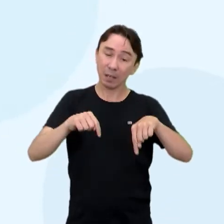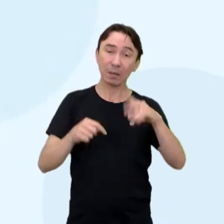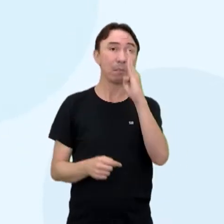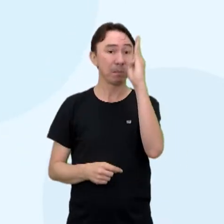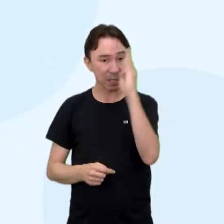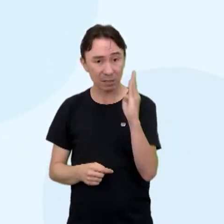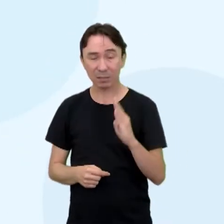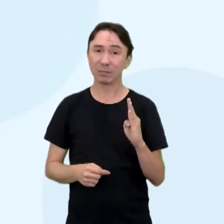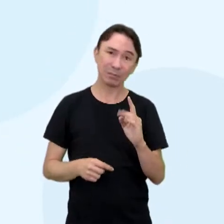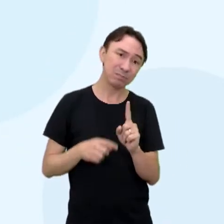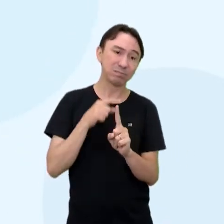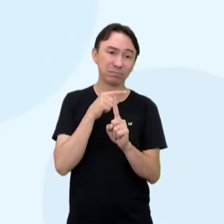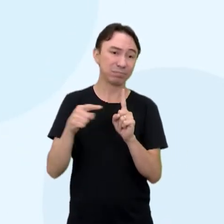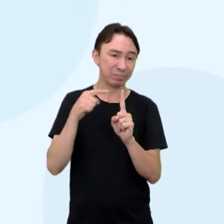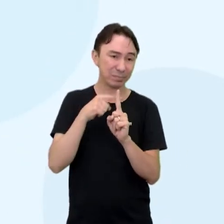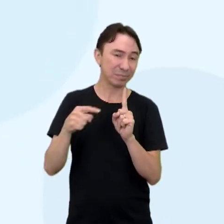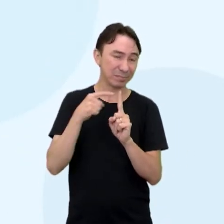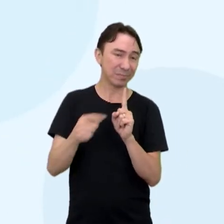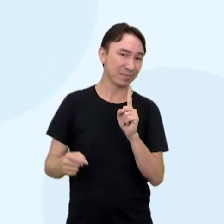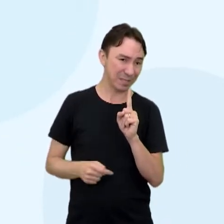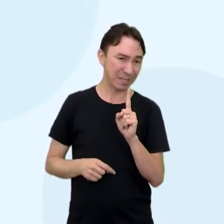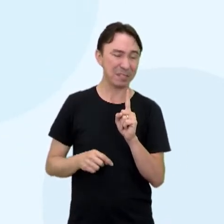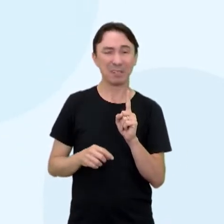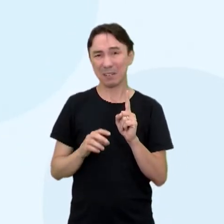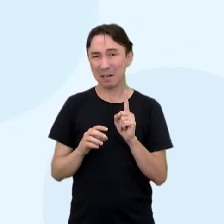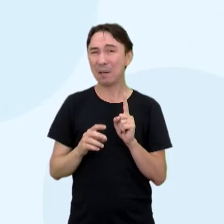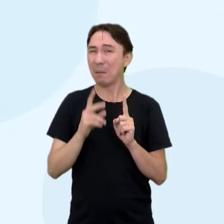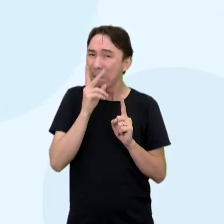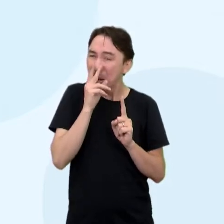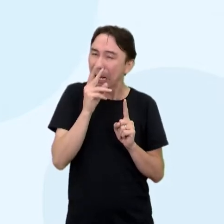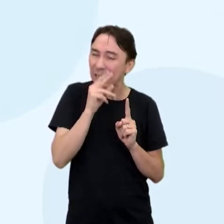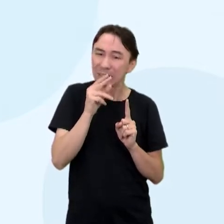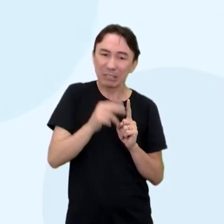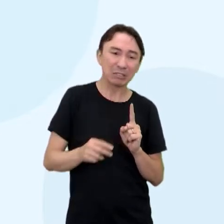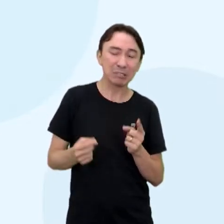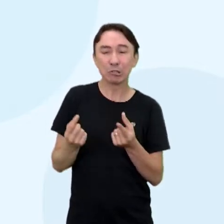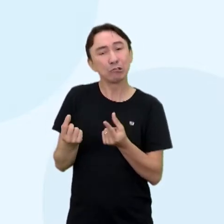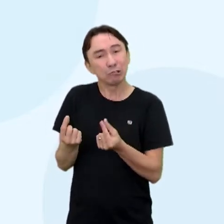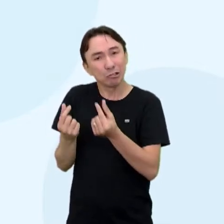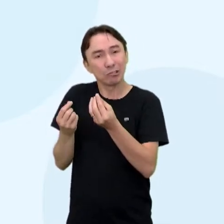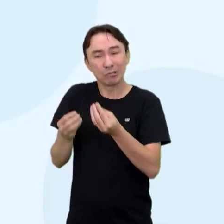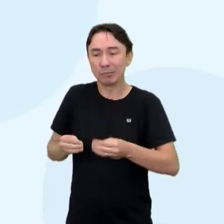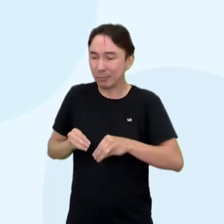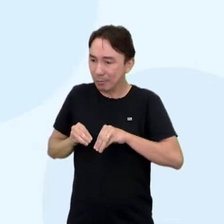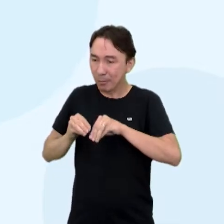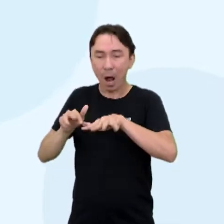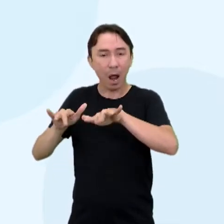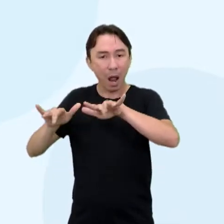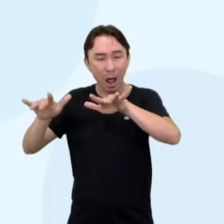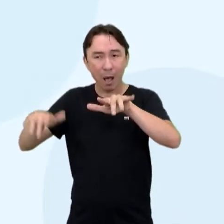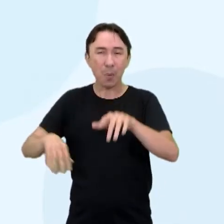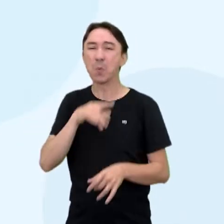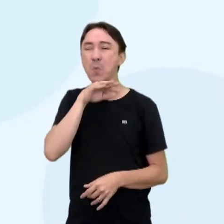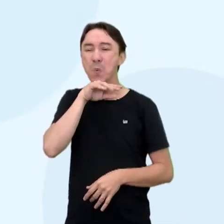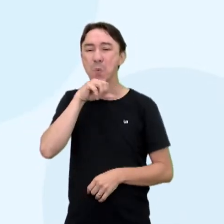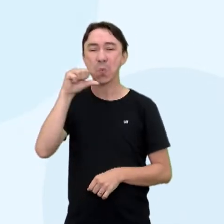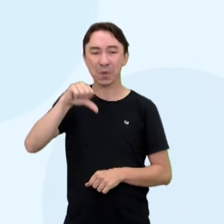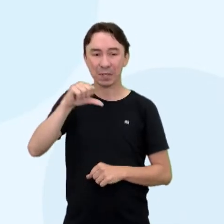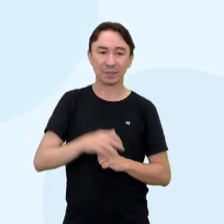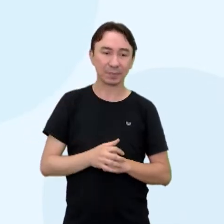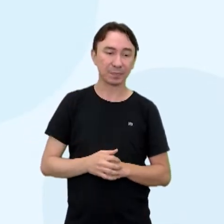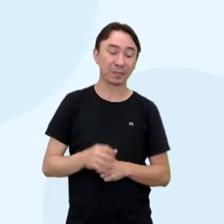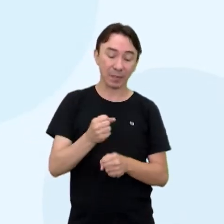para uma má distribuição de renda do que uma melhor distribuição de renda. Então o Brasil está lá de 2012, que está em verde,